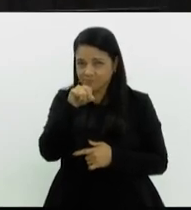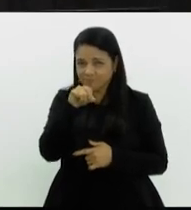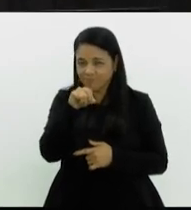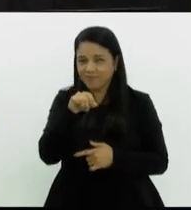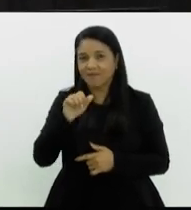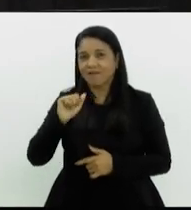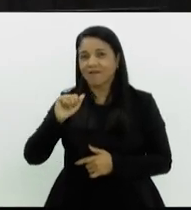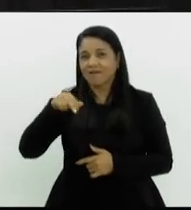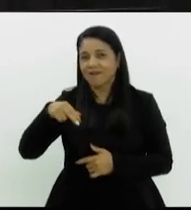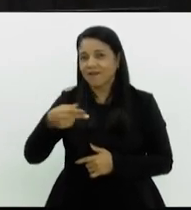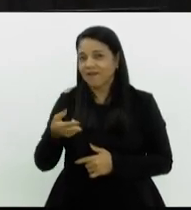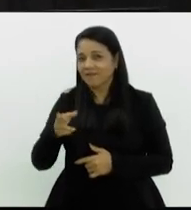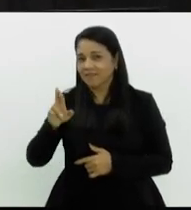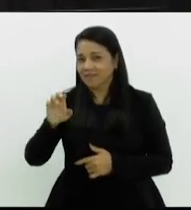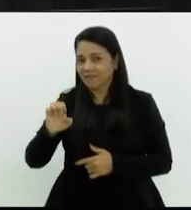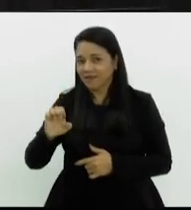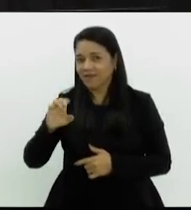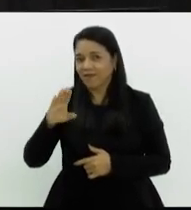é o André Corrêa.